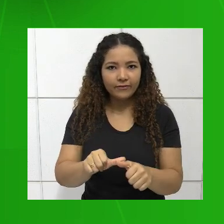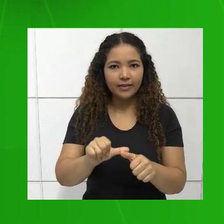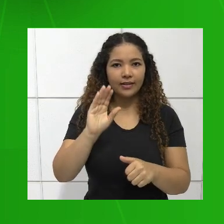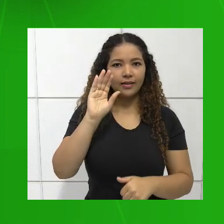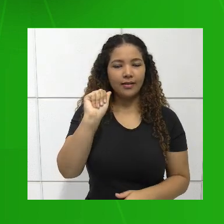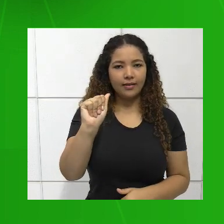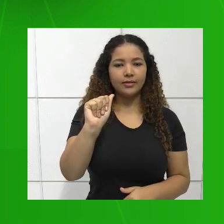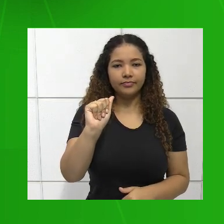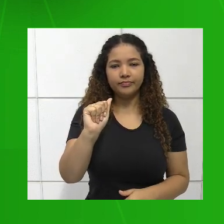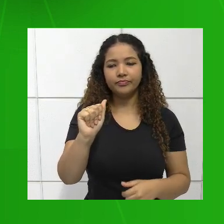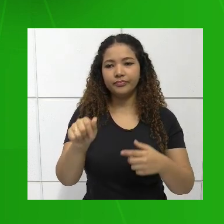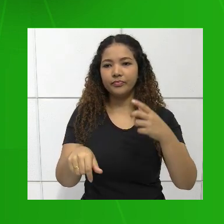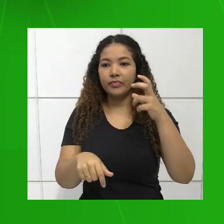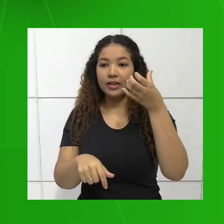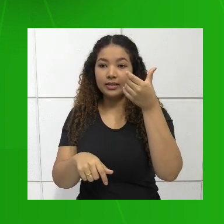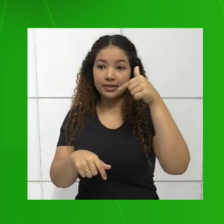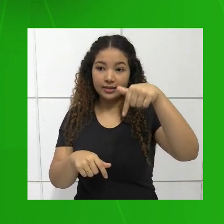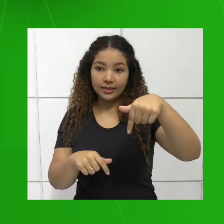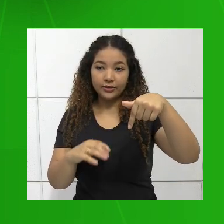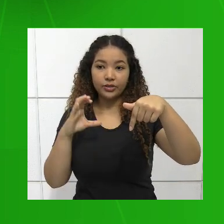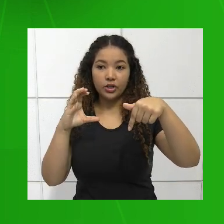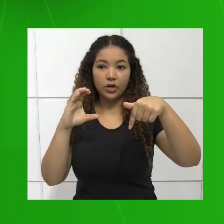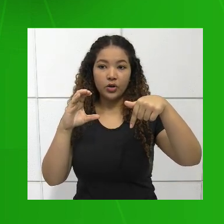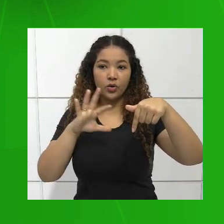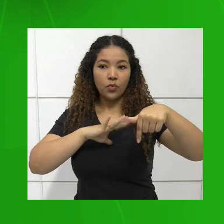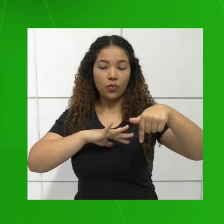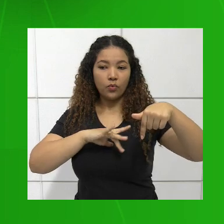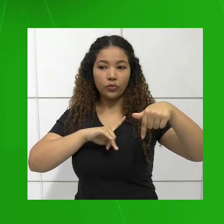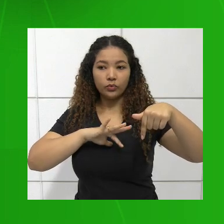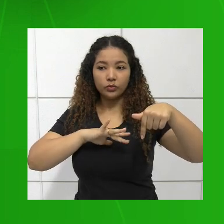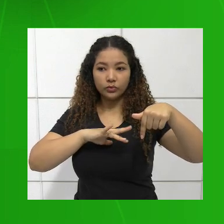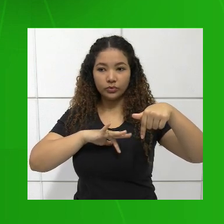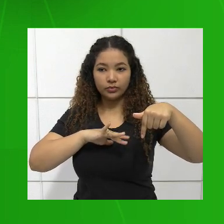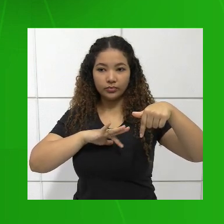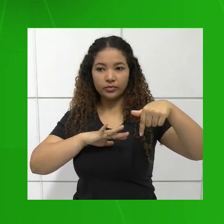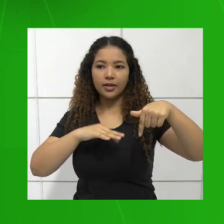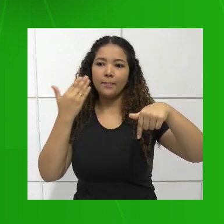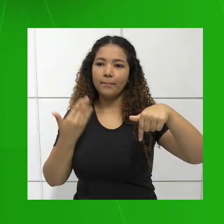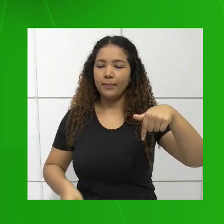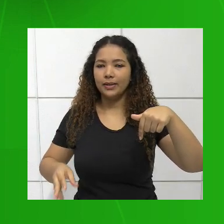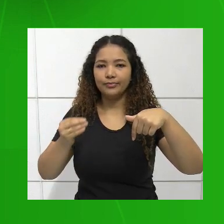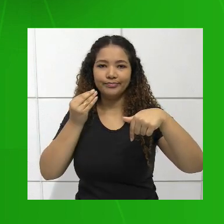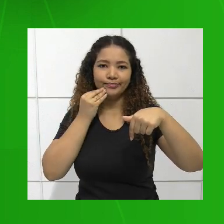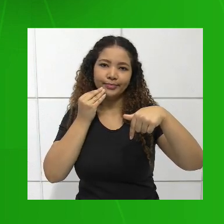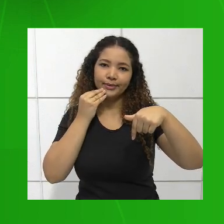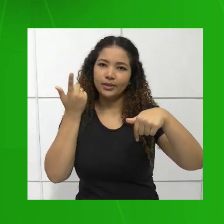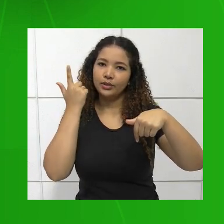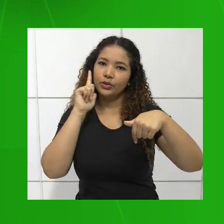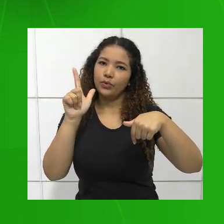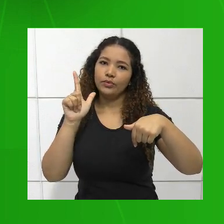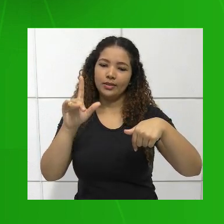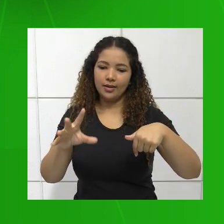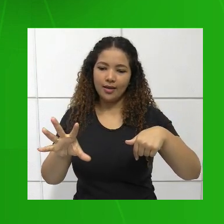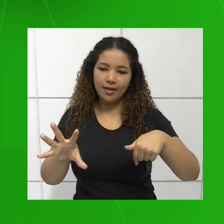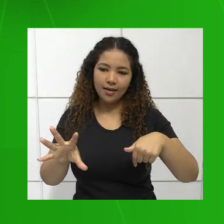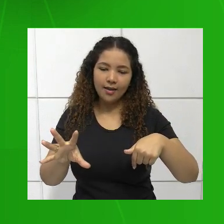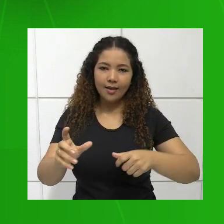21,1% de chances de cair. O Corinthians que perdeu, né, a oportunidade de um título internacional